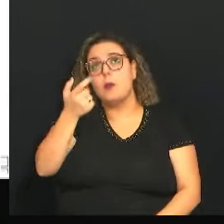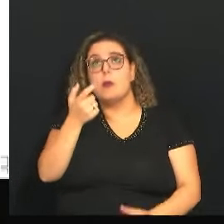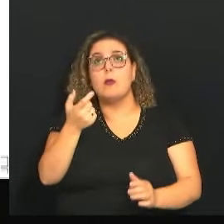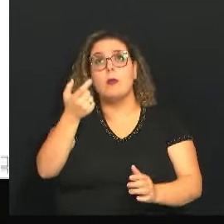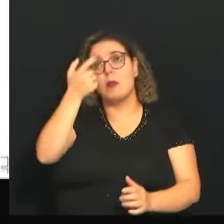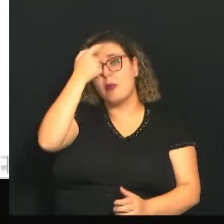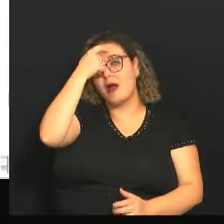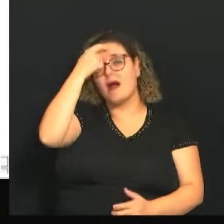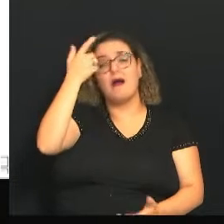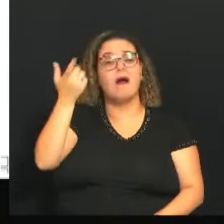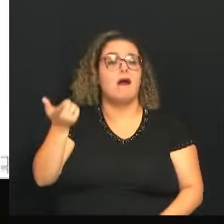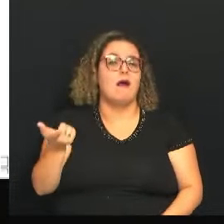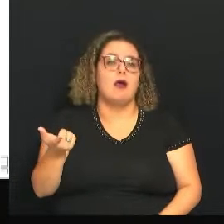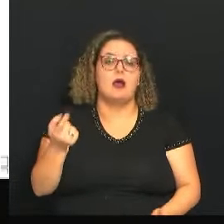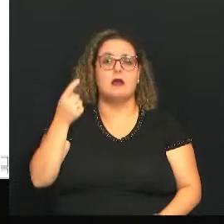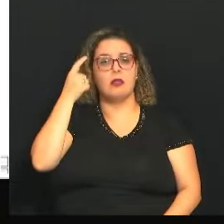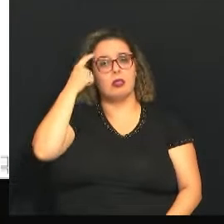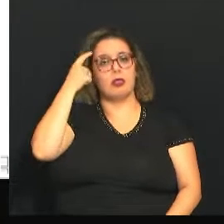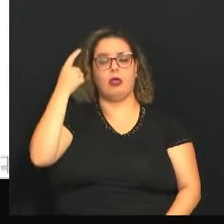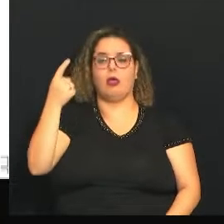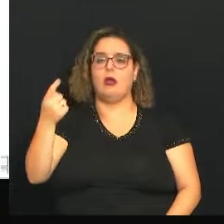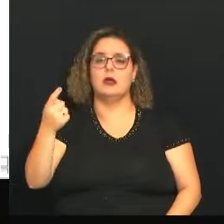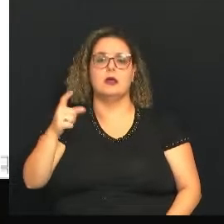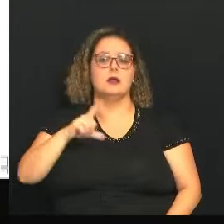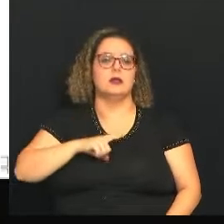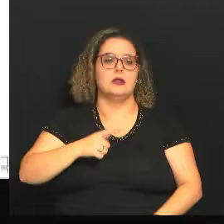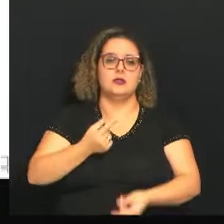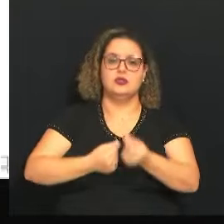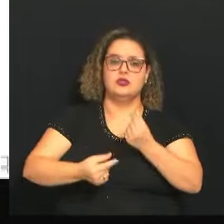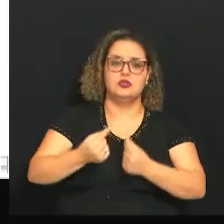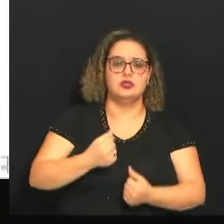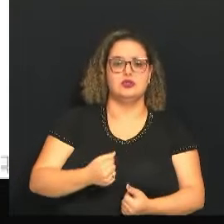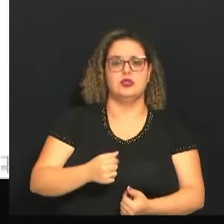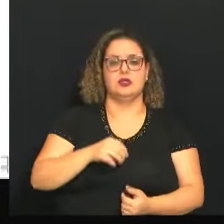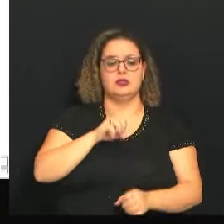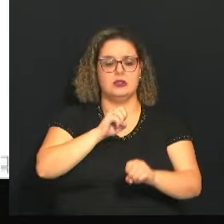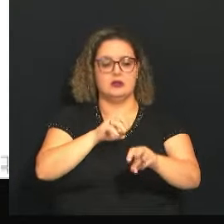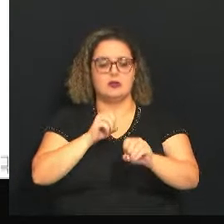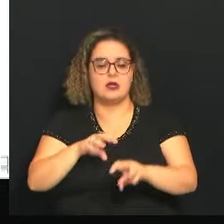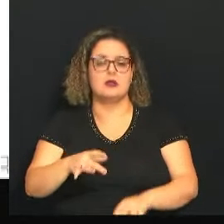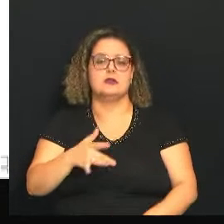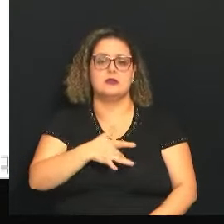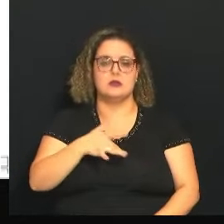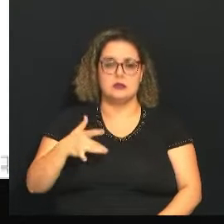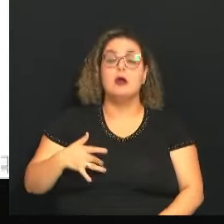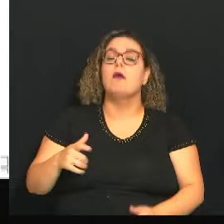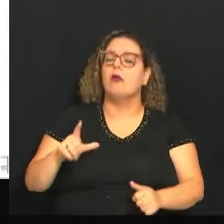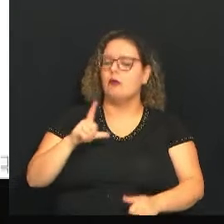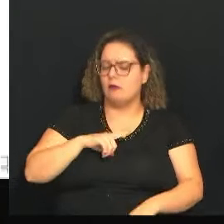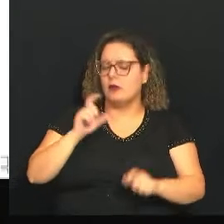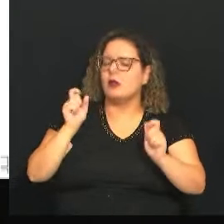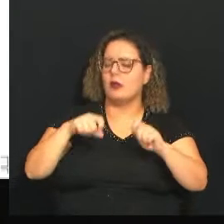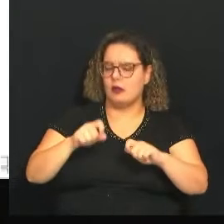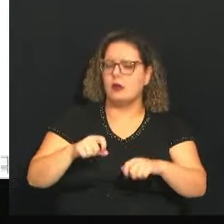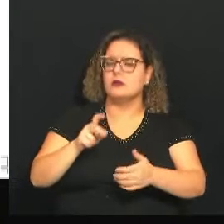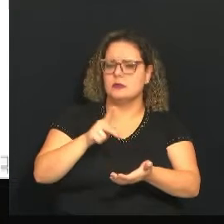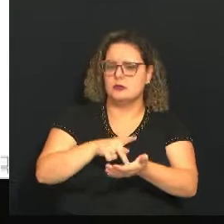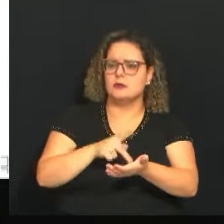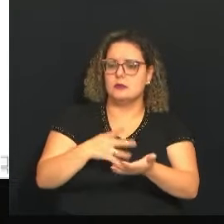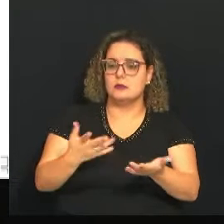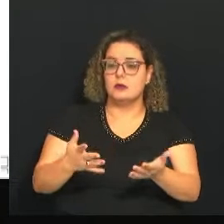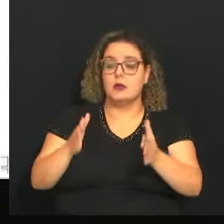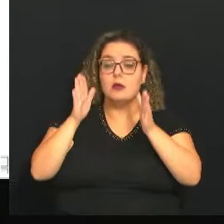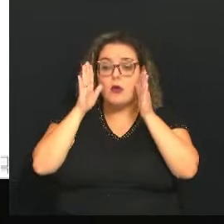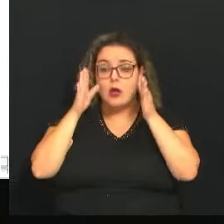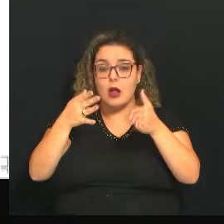dinheiro vinculado, tem dinheiro da saúde, tem dinheiro da educação, é verdade, tem tudo isso. Então, vamos olhar a receita